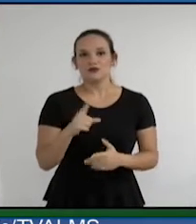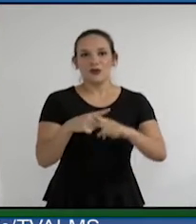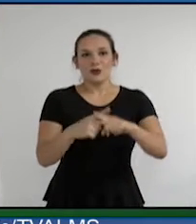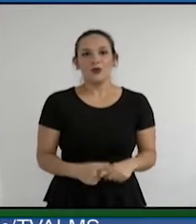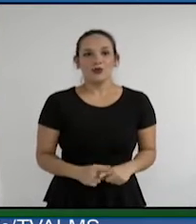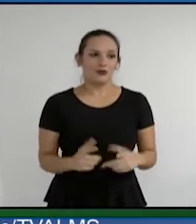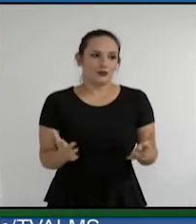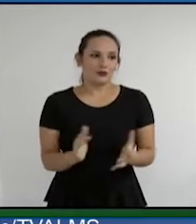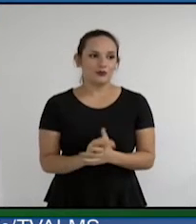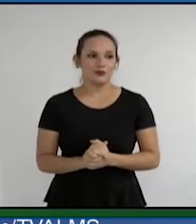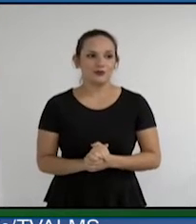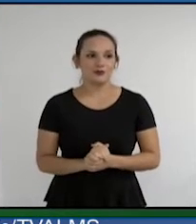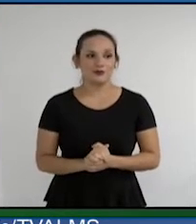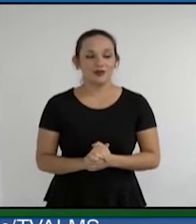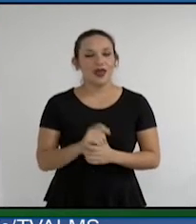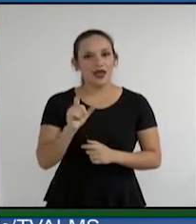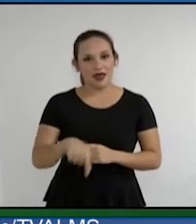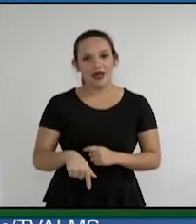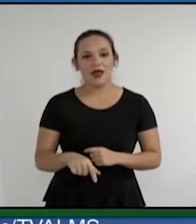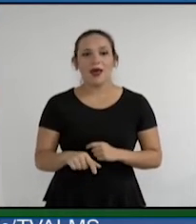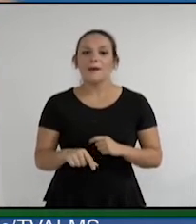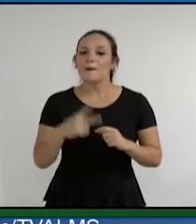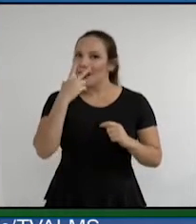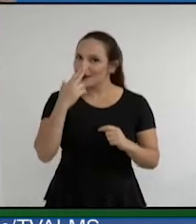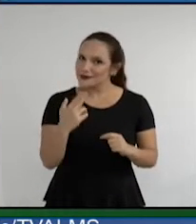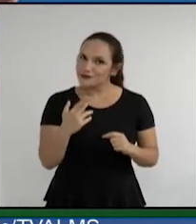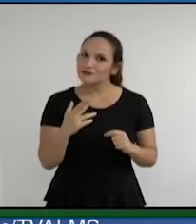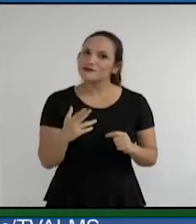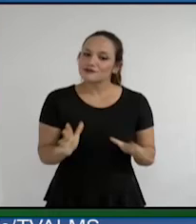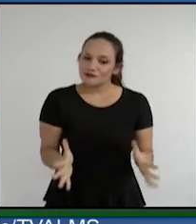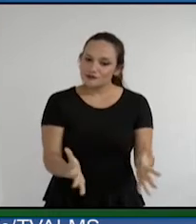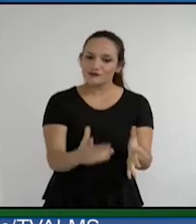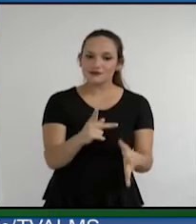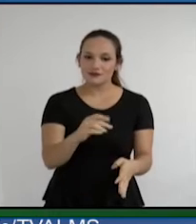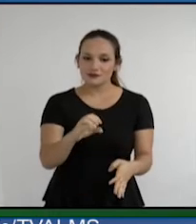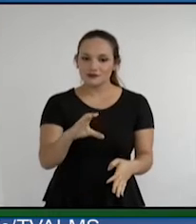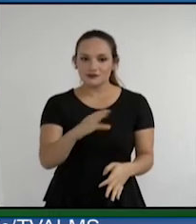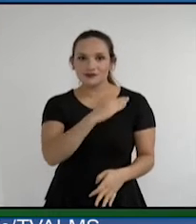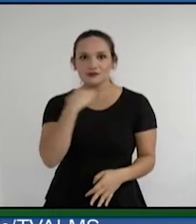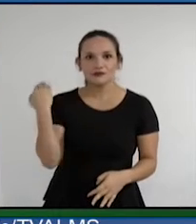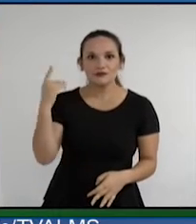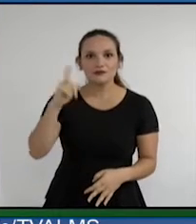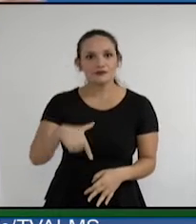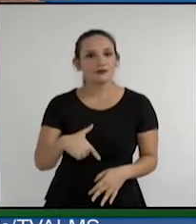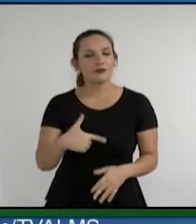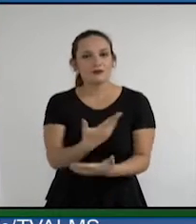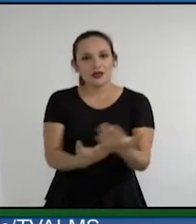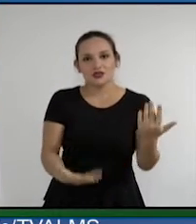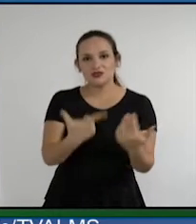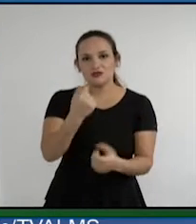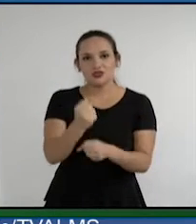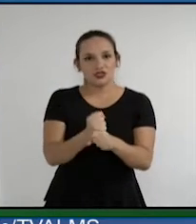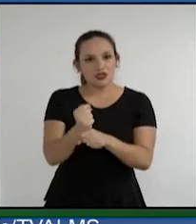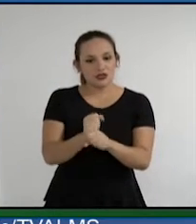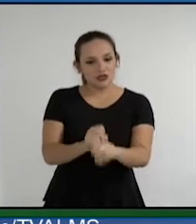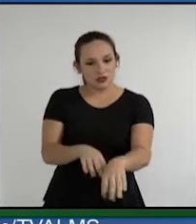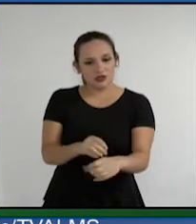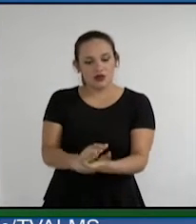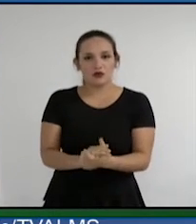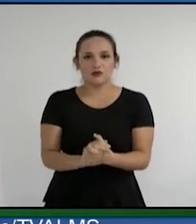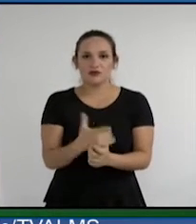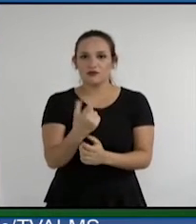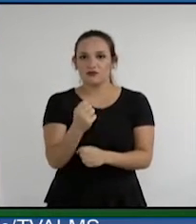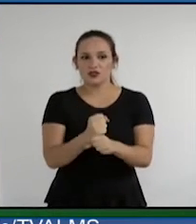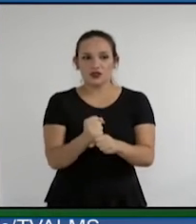PEC da maldade, da PEC da morte, dos 20 anos sem investimento na educação, dos 20 anos sem investimento na saúde,